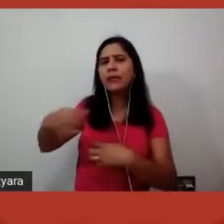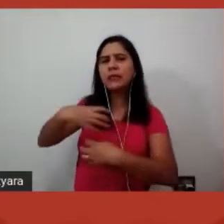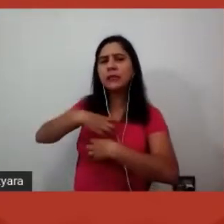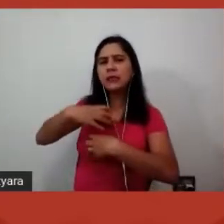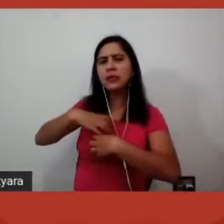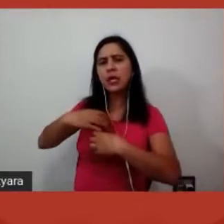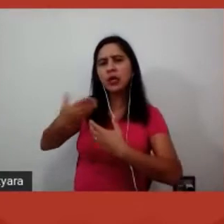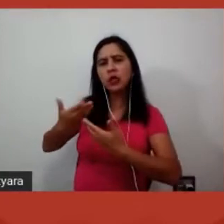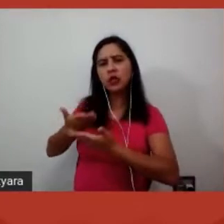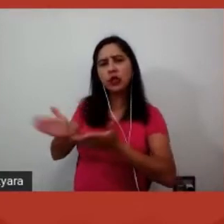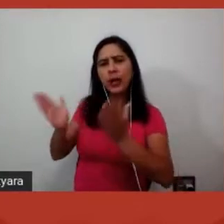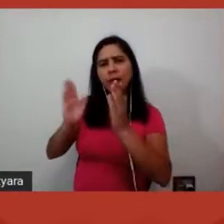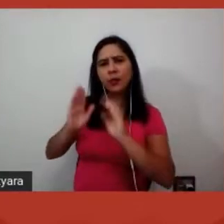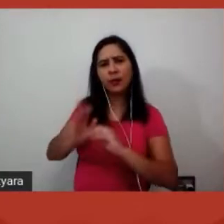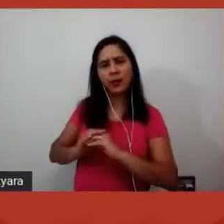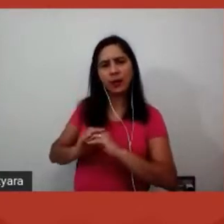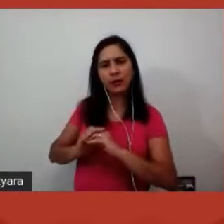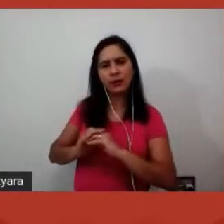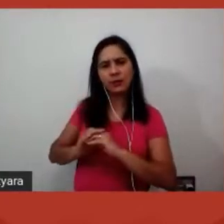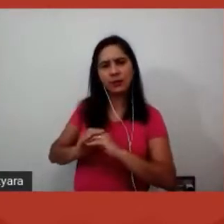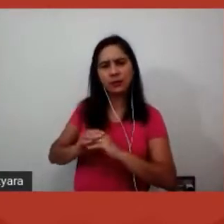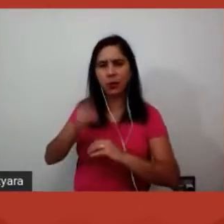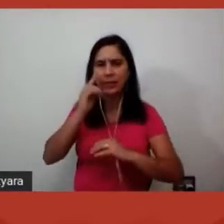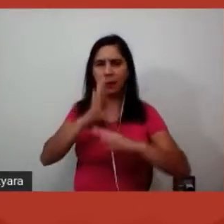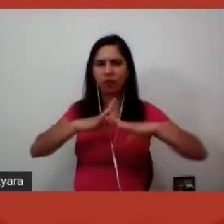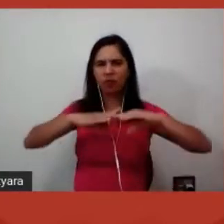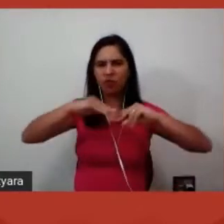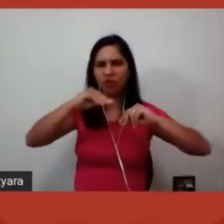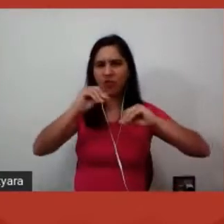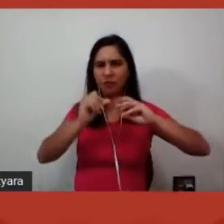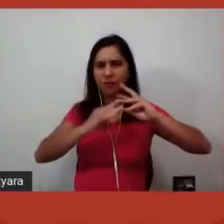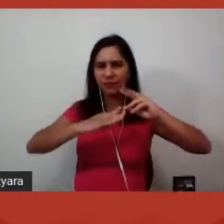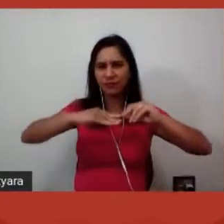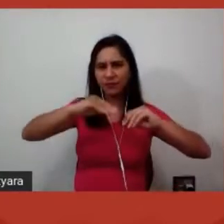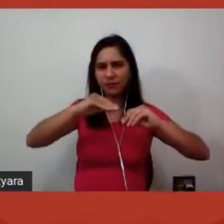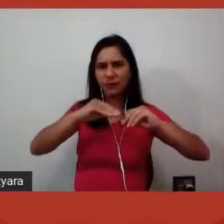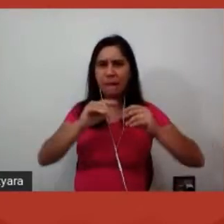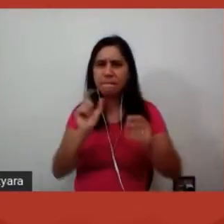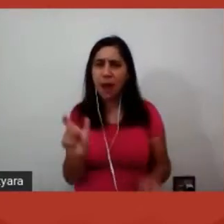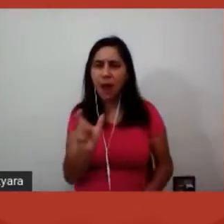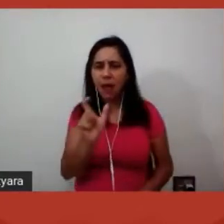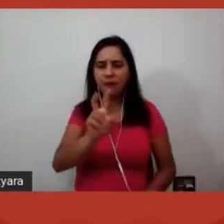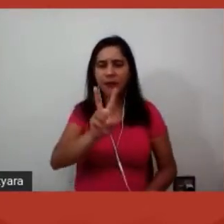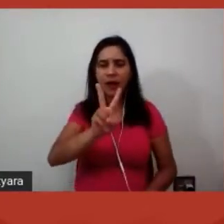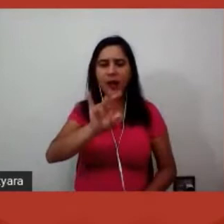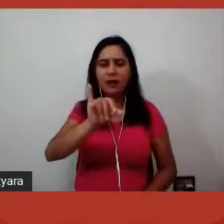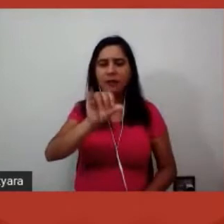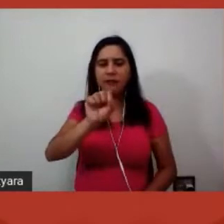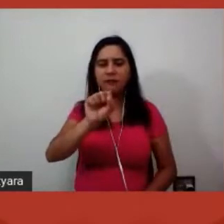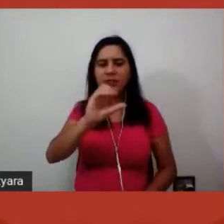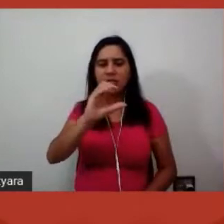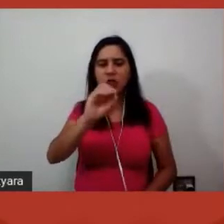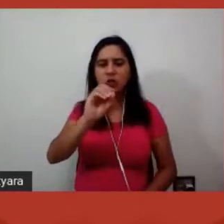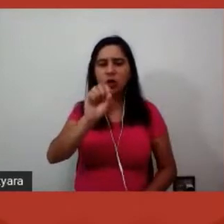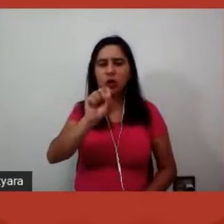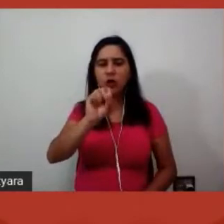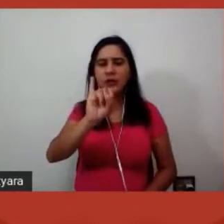Né? Falaram em viscosidade. E o que é viscosidade? Como que a